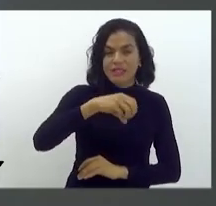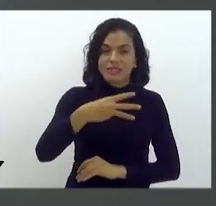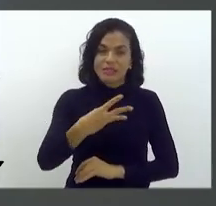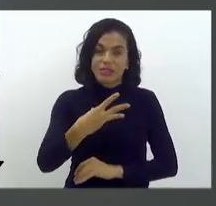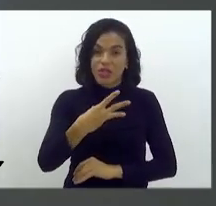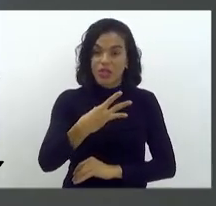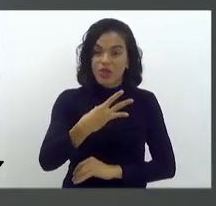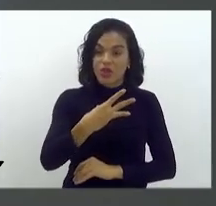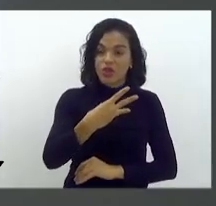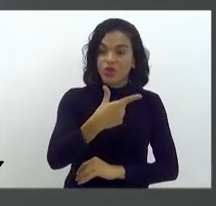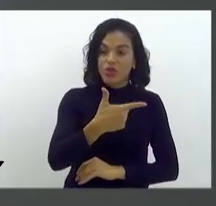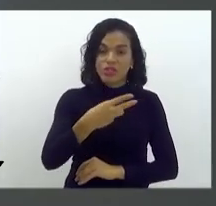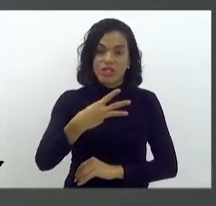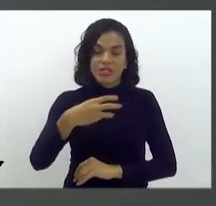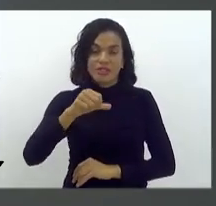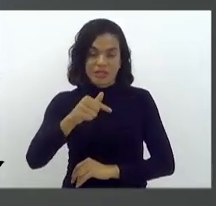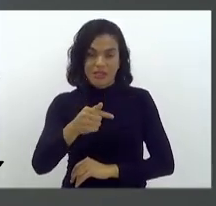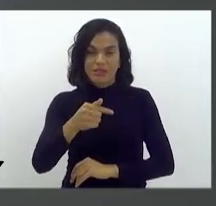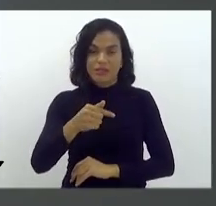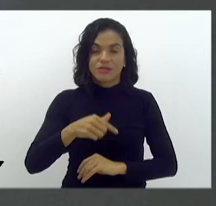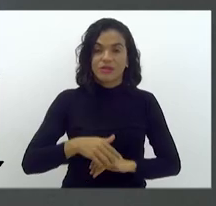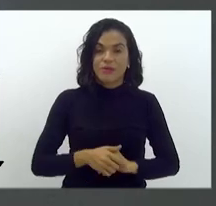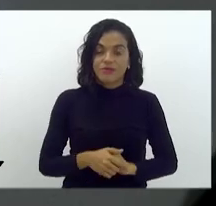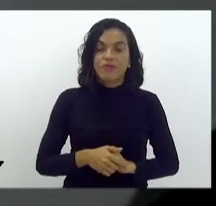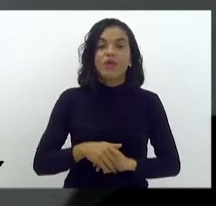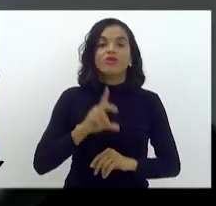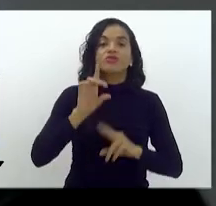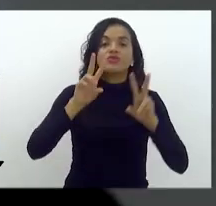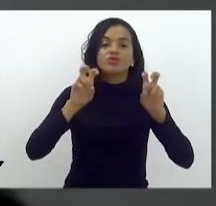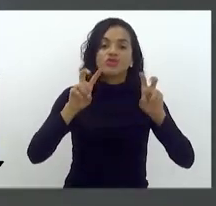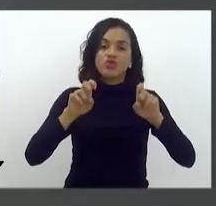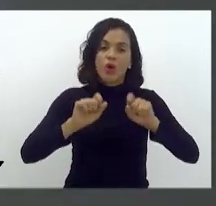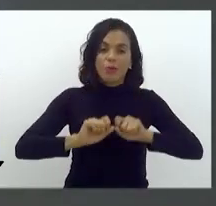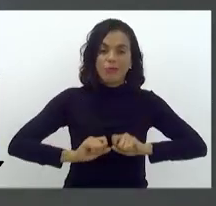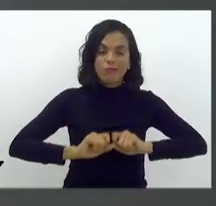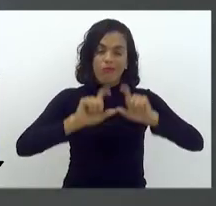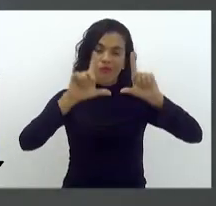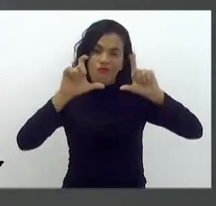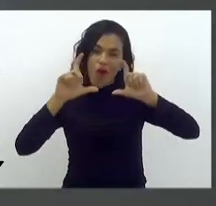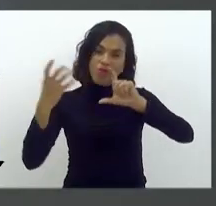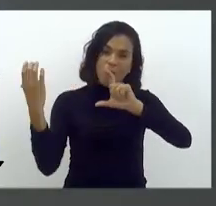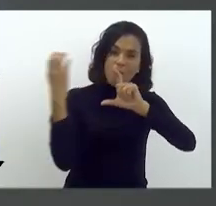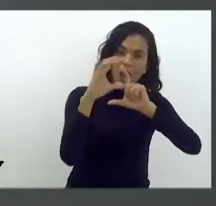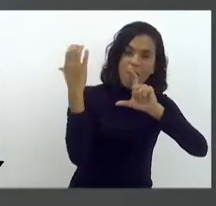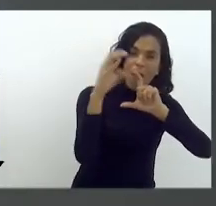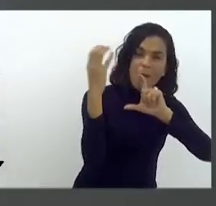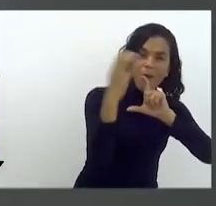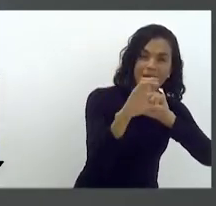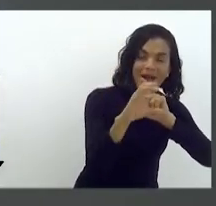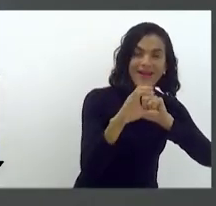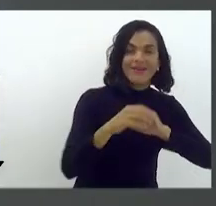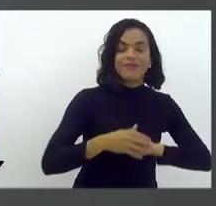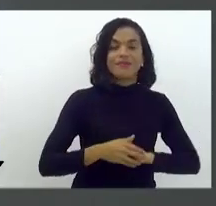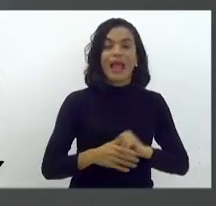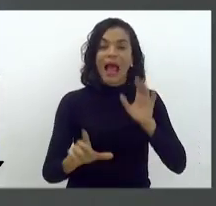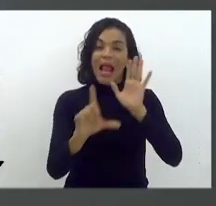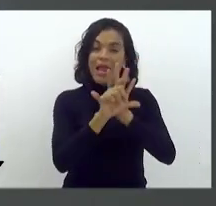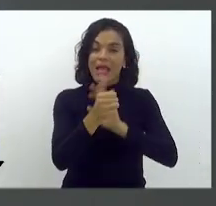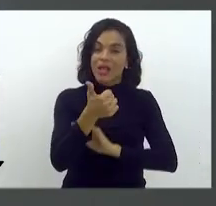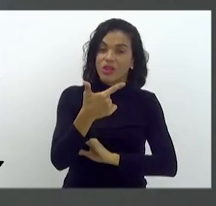Dieckmann certamente já foi falada que define o crime de vazão dispositivo informático Leia